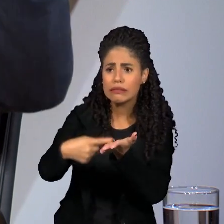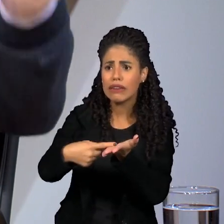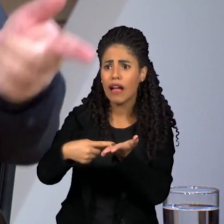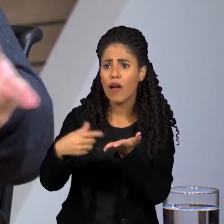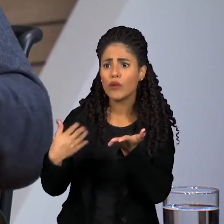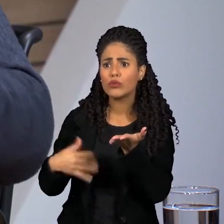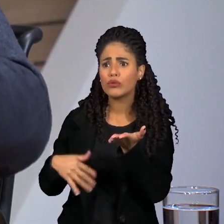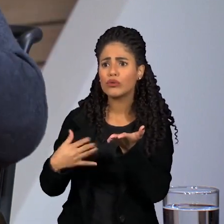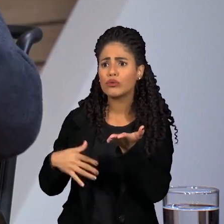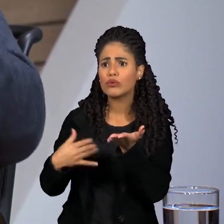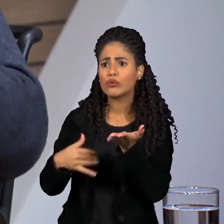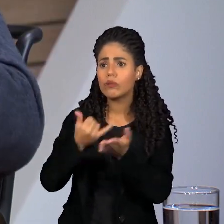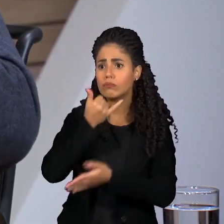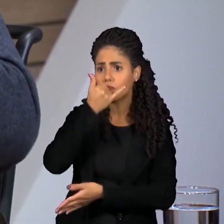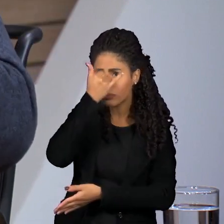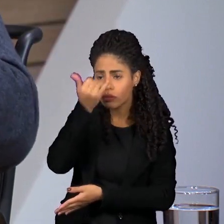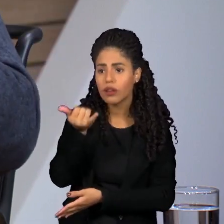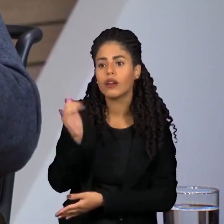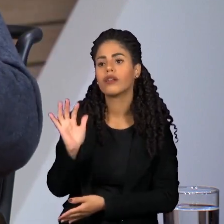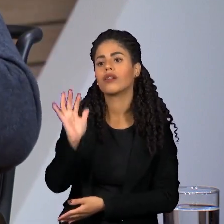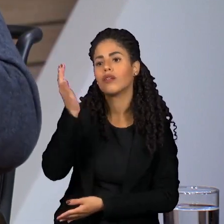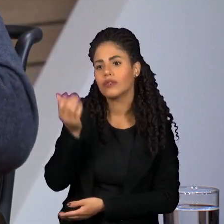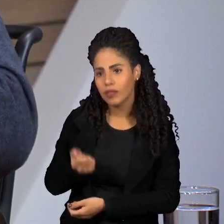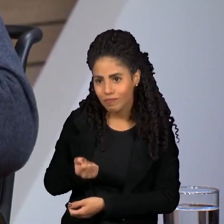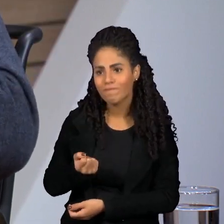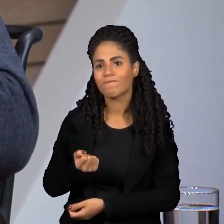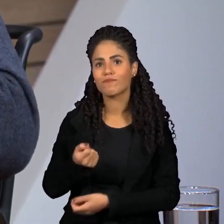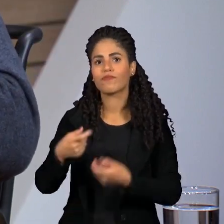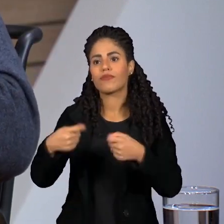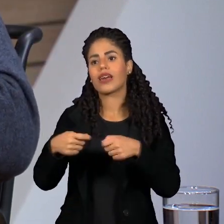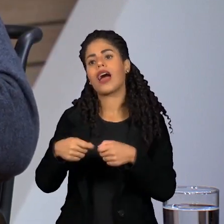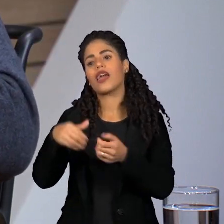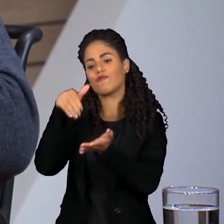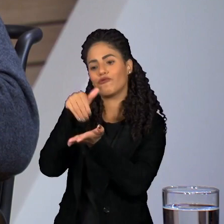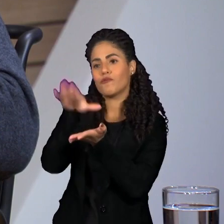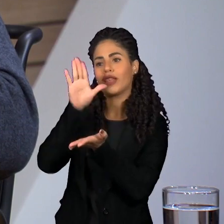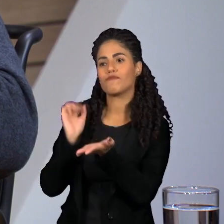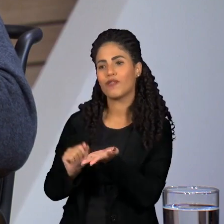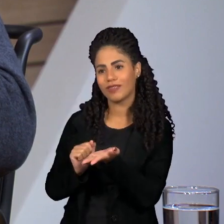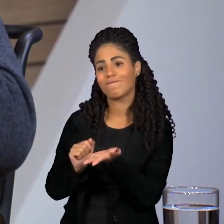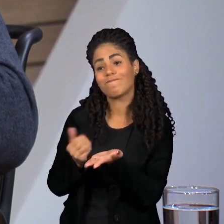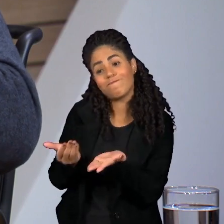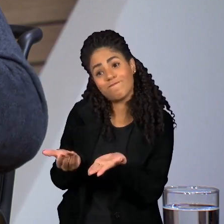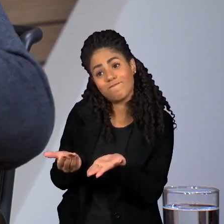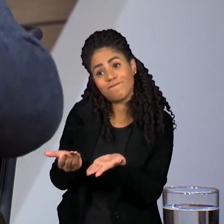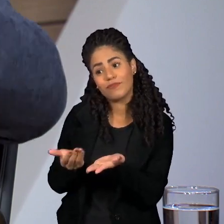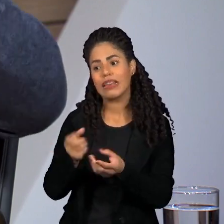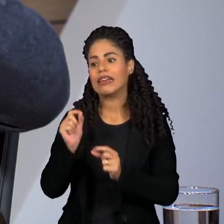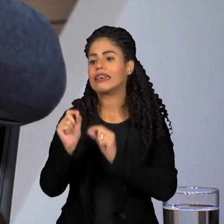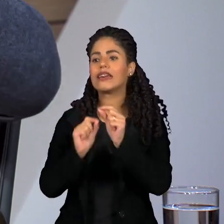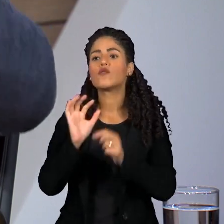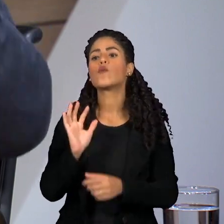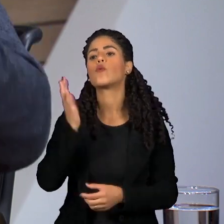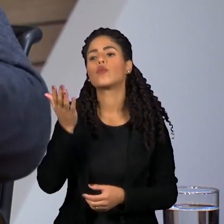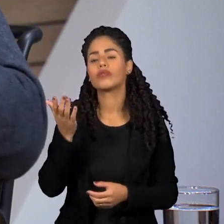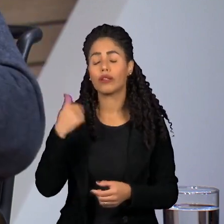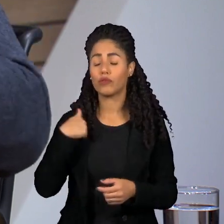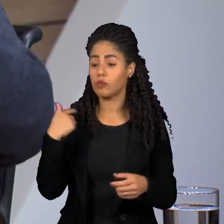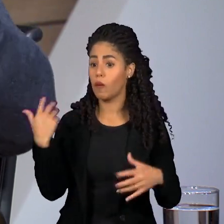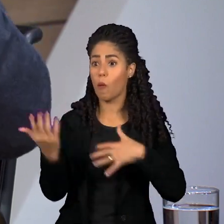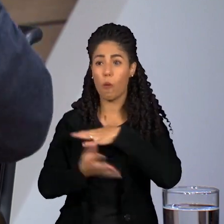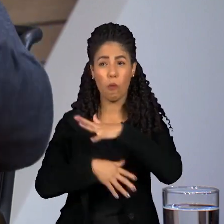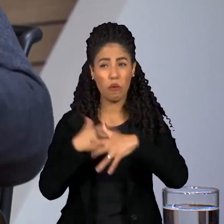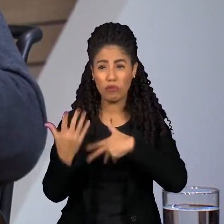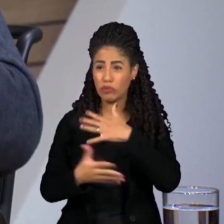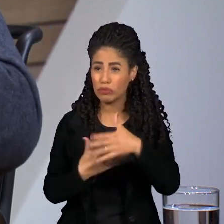60% do fundo, etc., para demissão sem justa causa. E aí foi um alvoroço